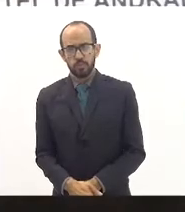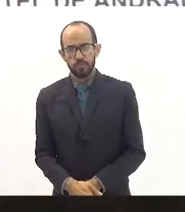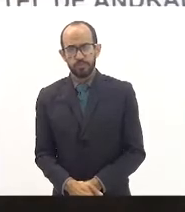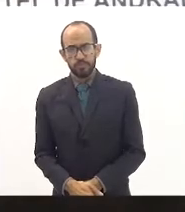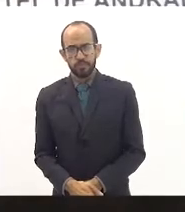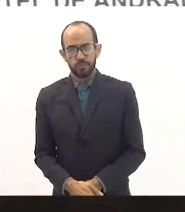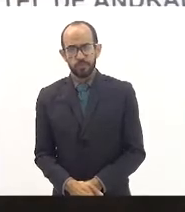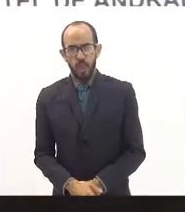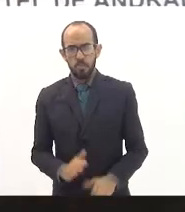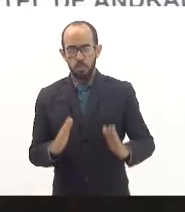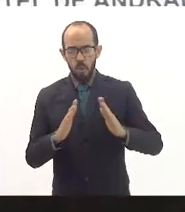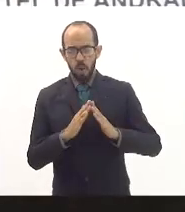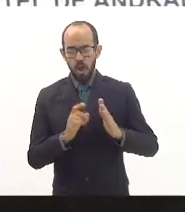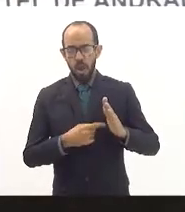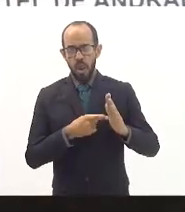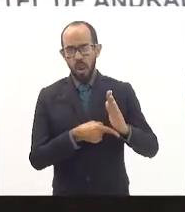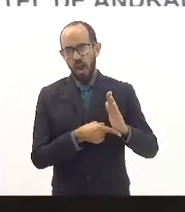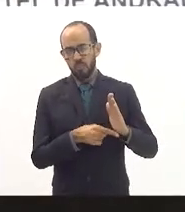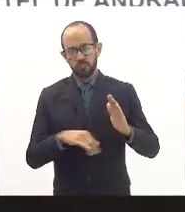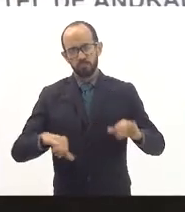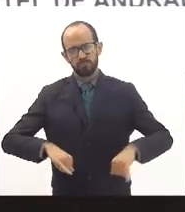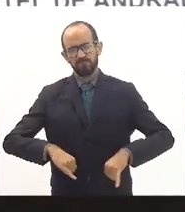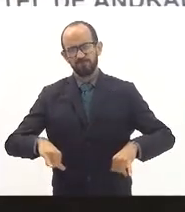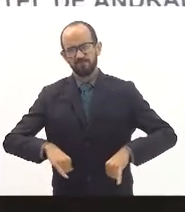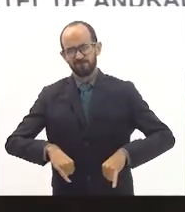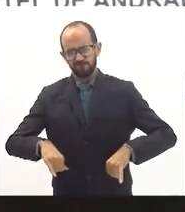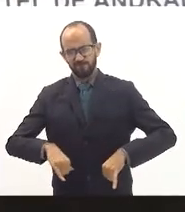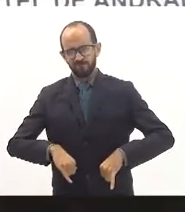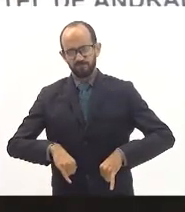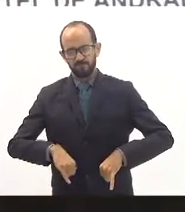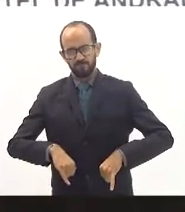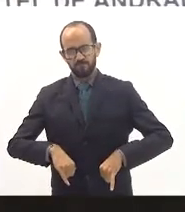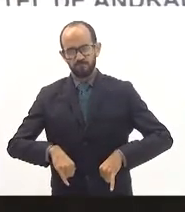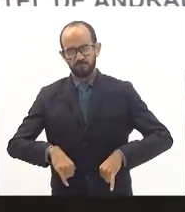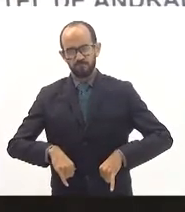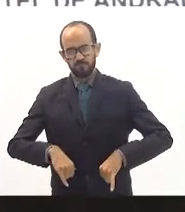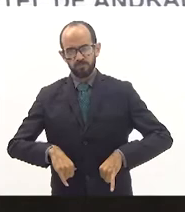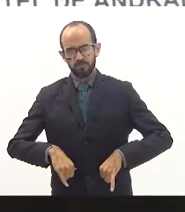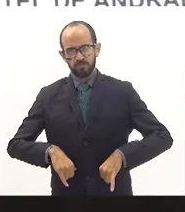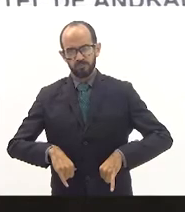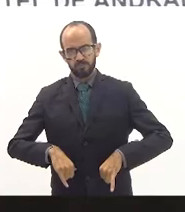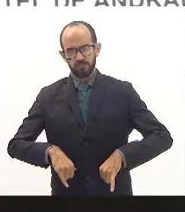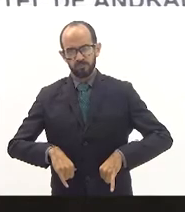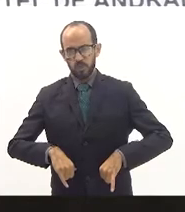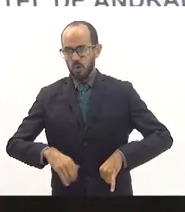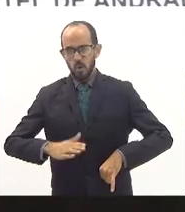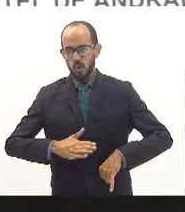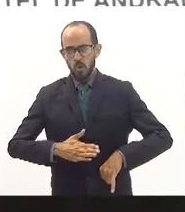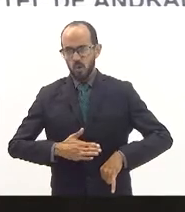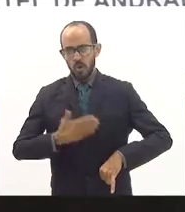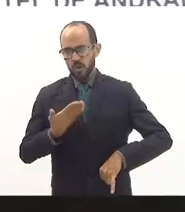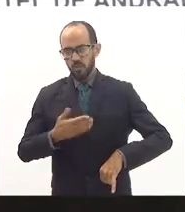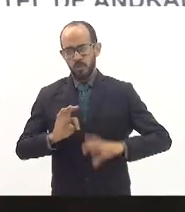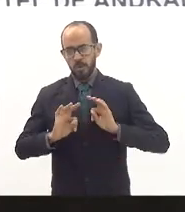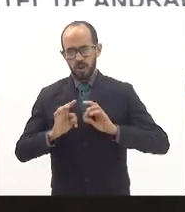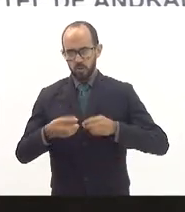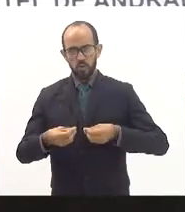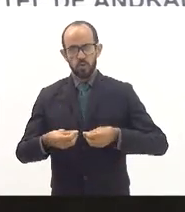exílio foi imensamente doloroso, sofrido e dilacerante para